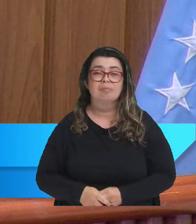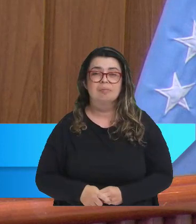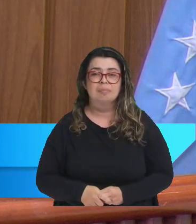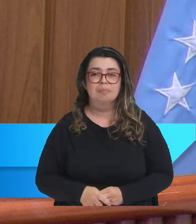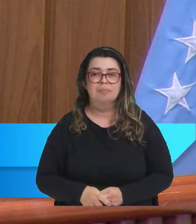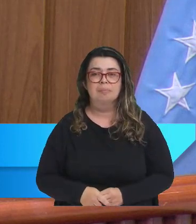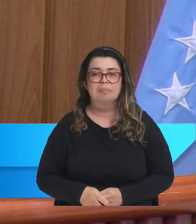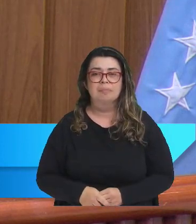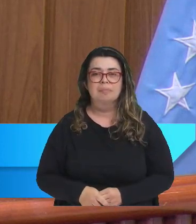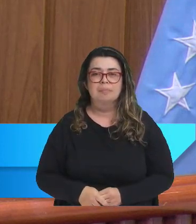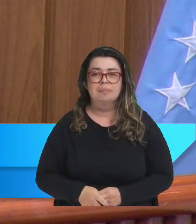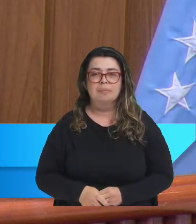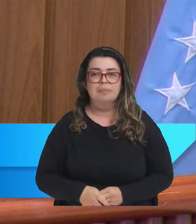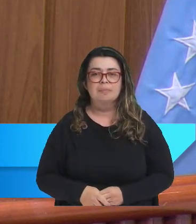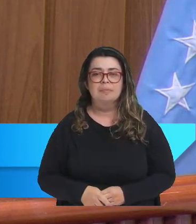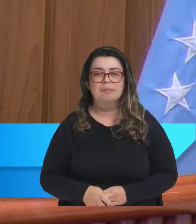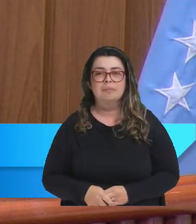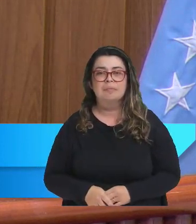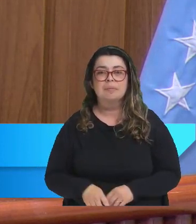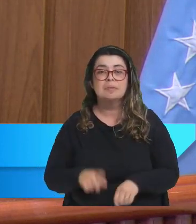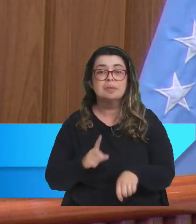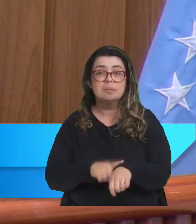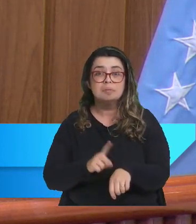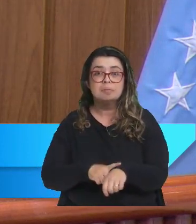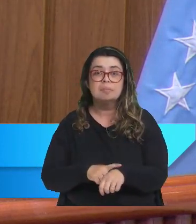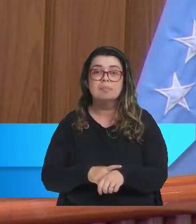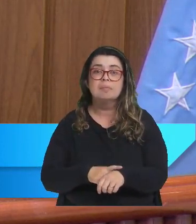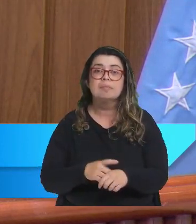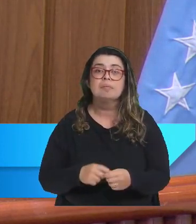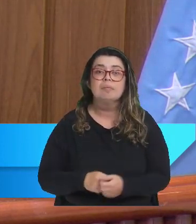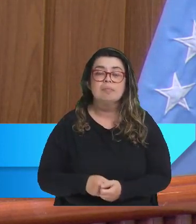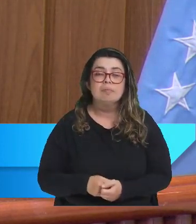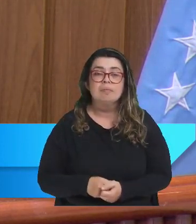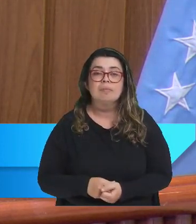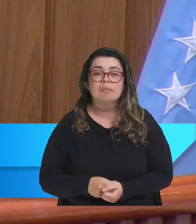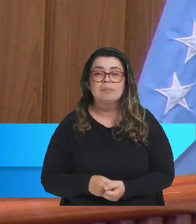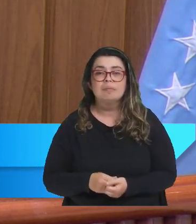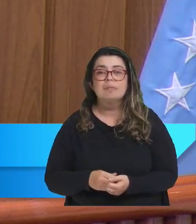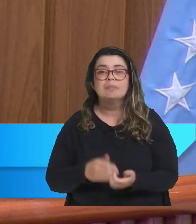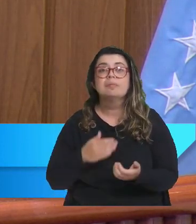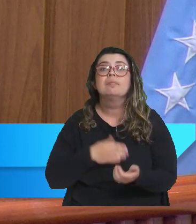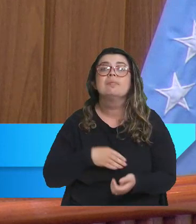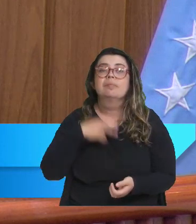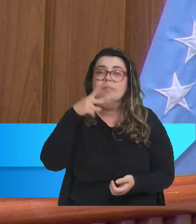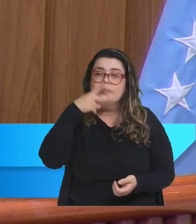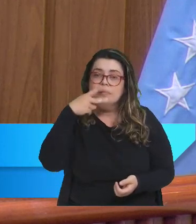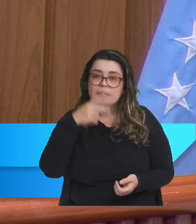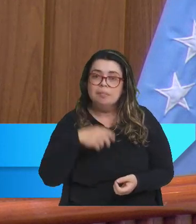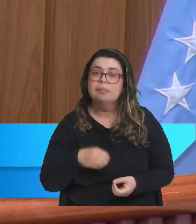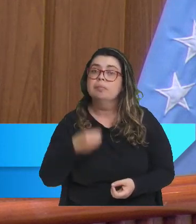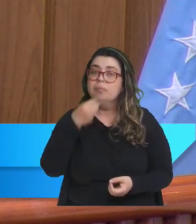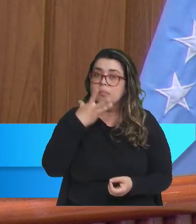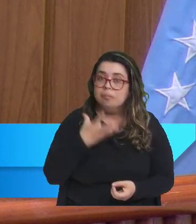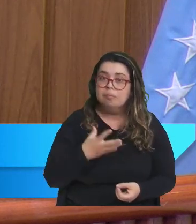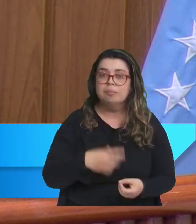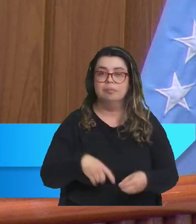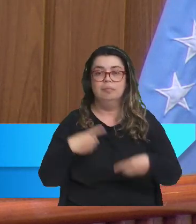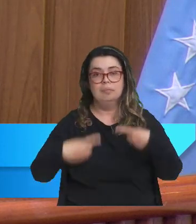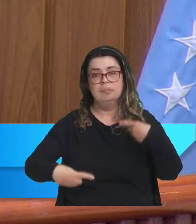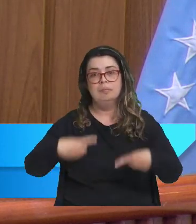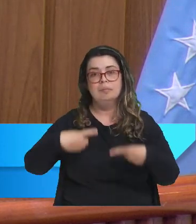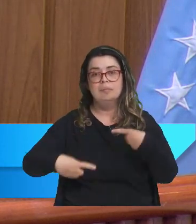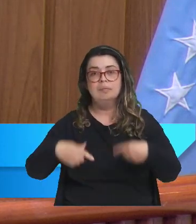da gente começar a ter prazer pela política de casa, pela política da nossa casa, da nossa cidade. E quando